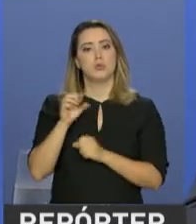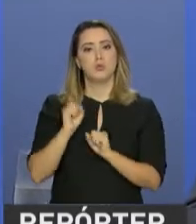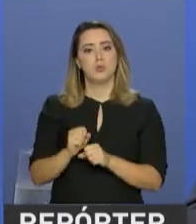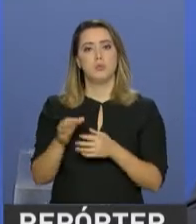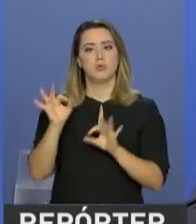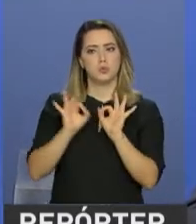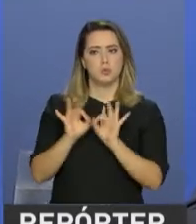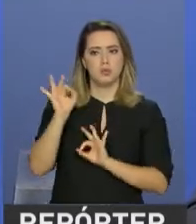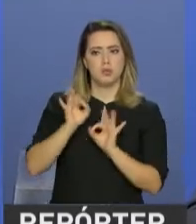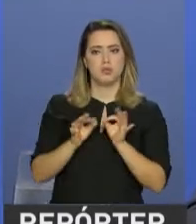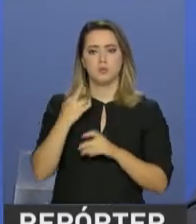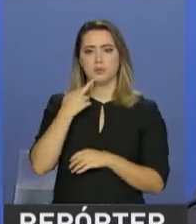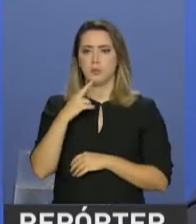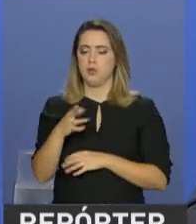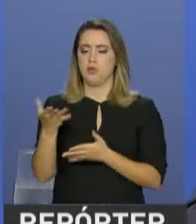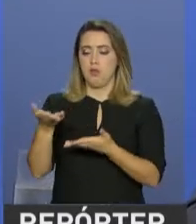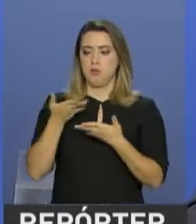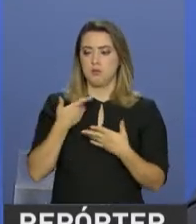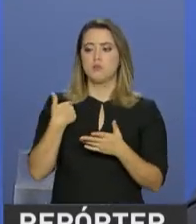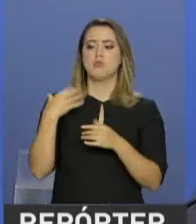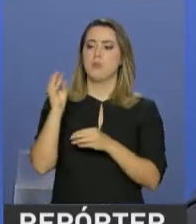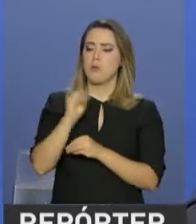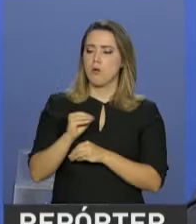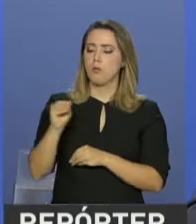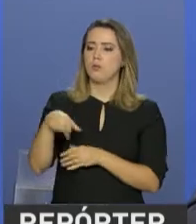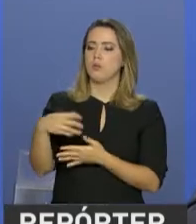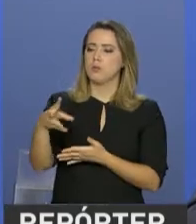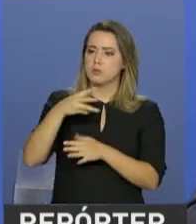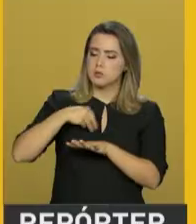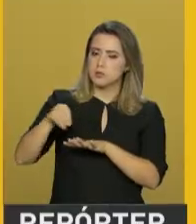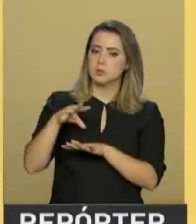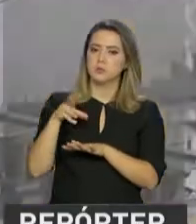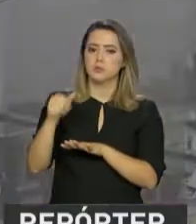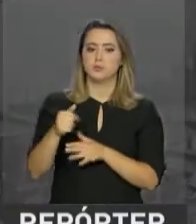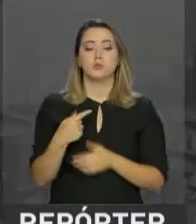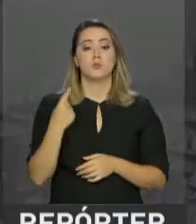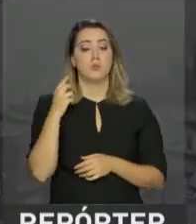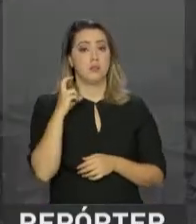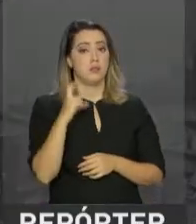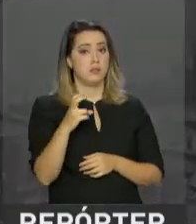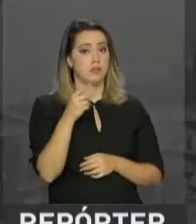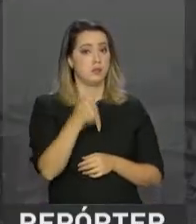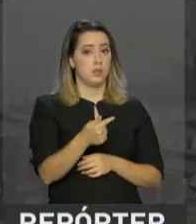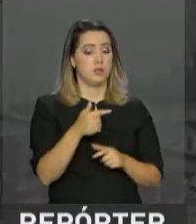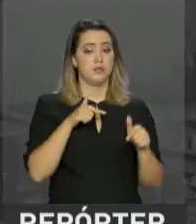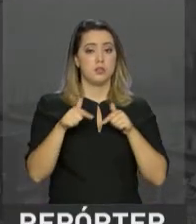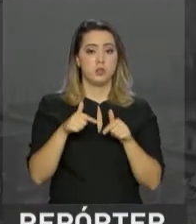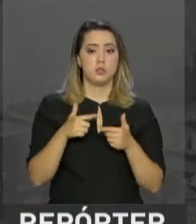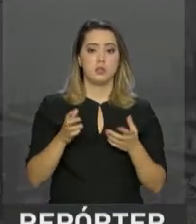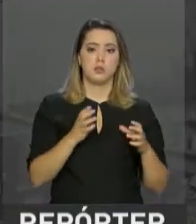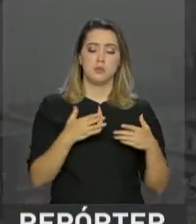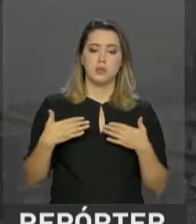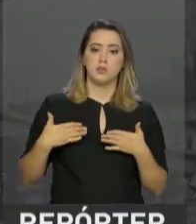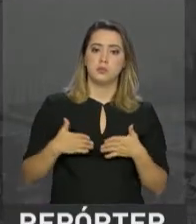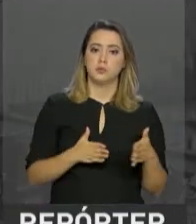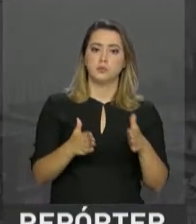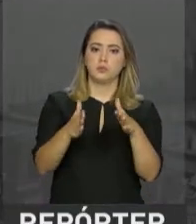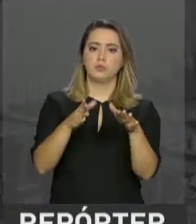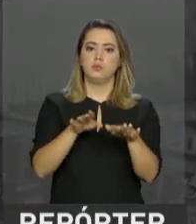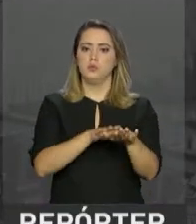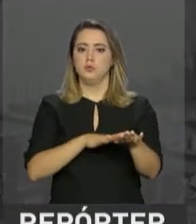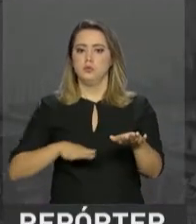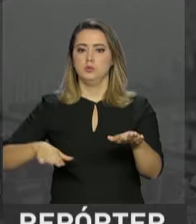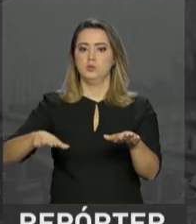preparadas para receber e dar tratamento a essas informações todas são 57 ações em rodovias como duplicação